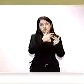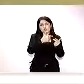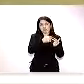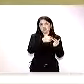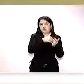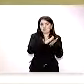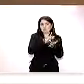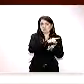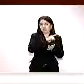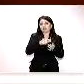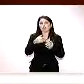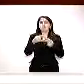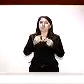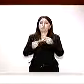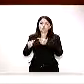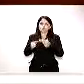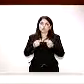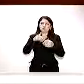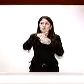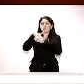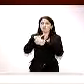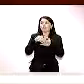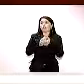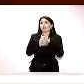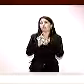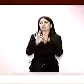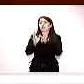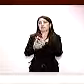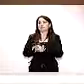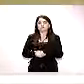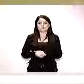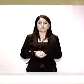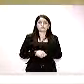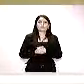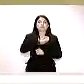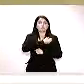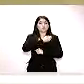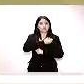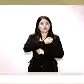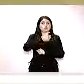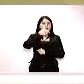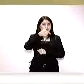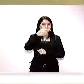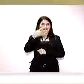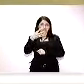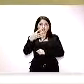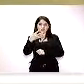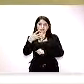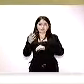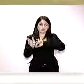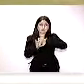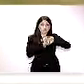72 voto que está em discussão em votação aprovados item 74 peço sua retirada de pauta com